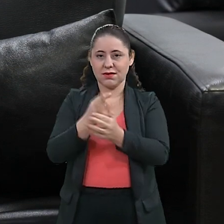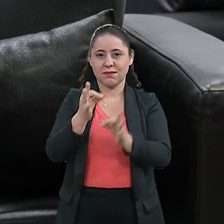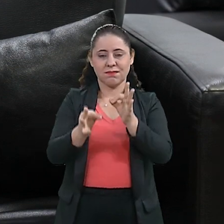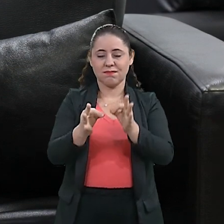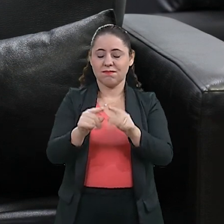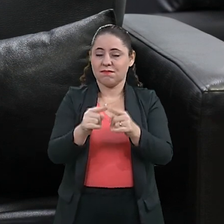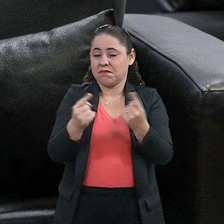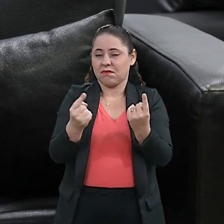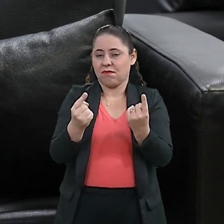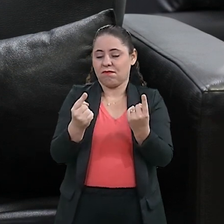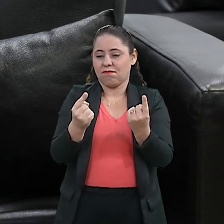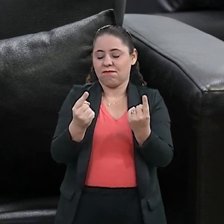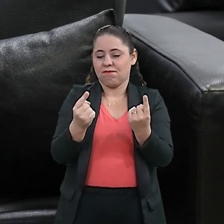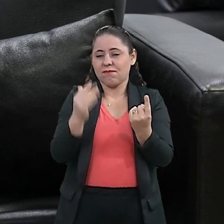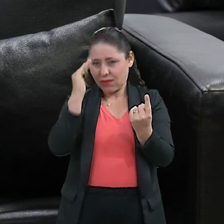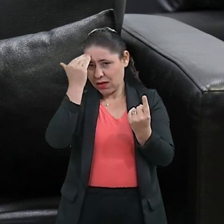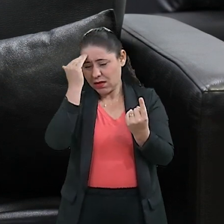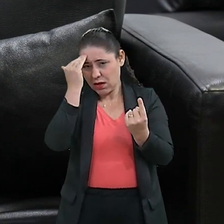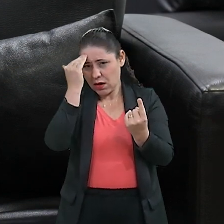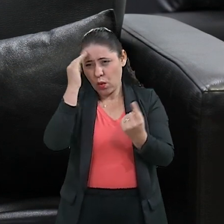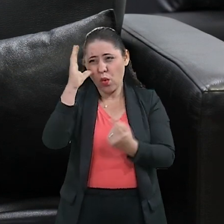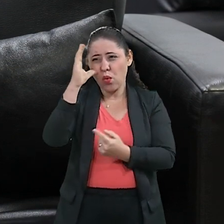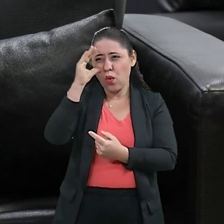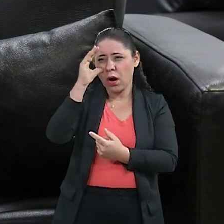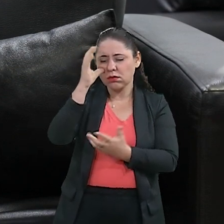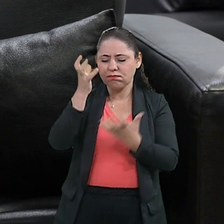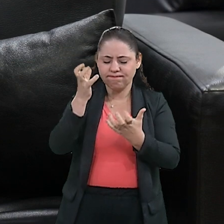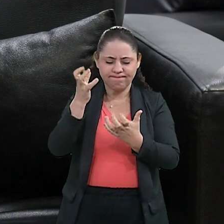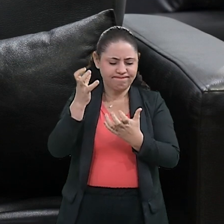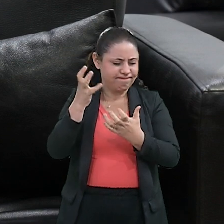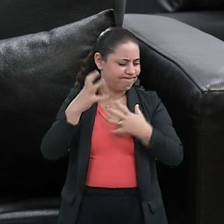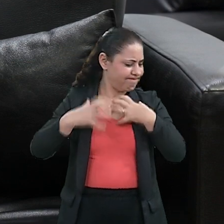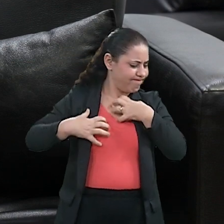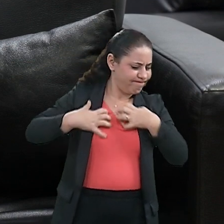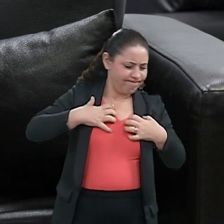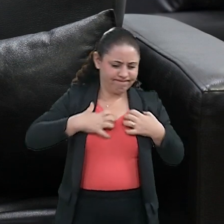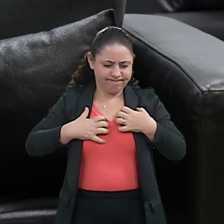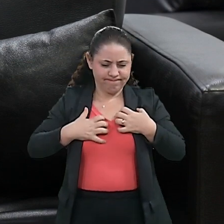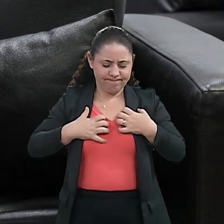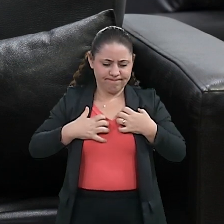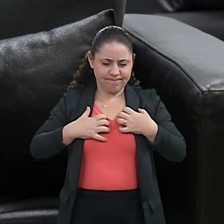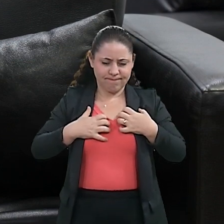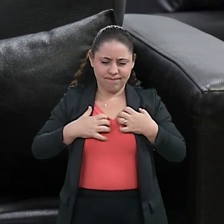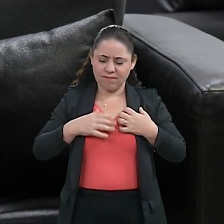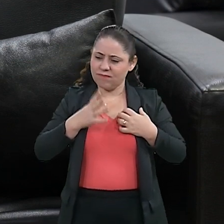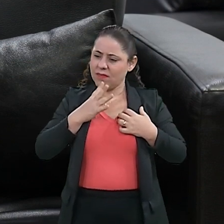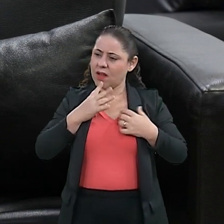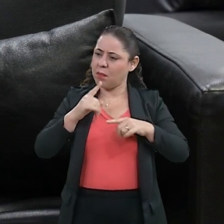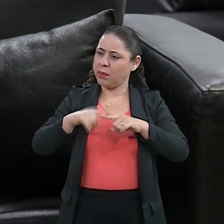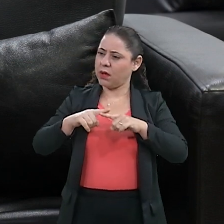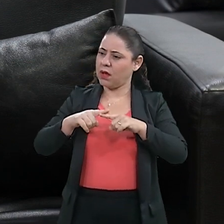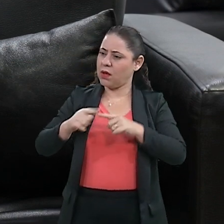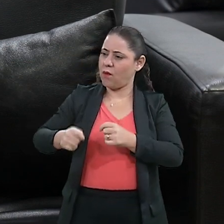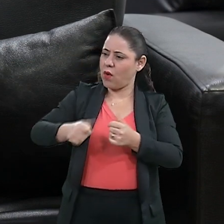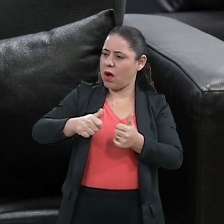processo, mas, entendeu? Aquela curiosidade é satisfeita e aí já se